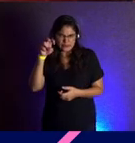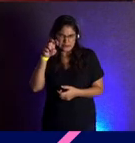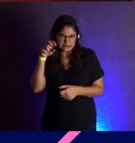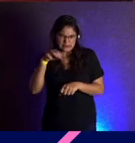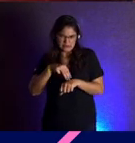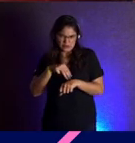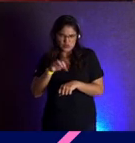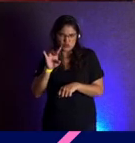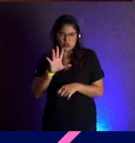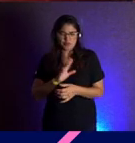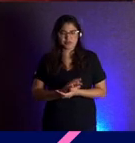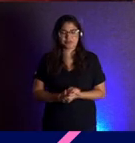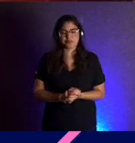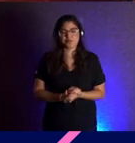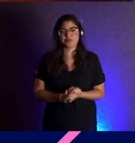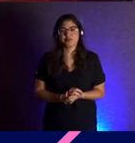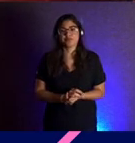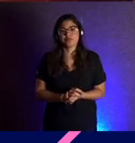Então, assim,